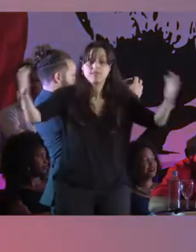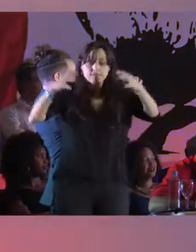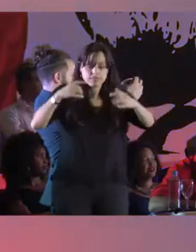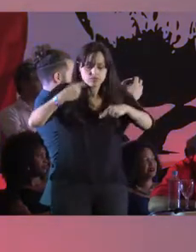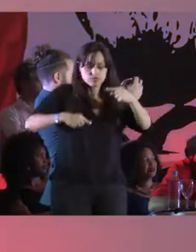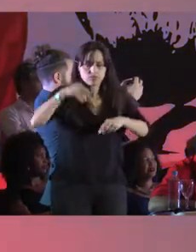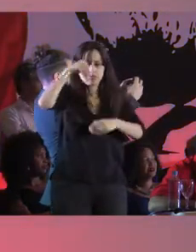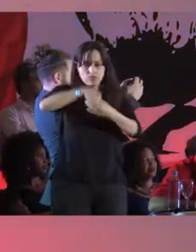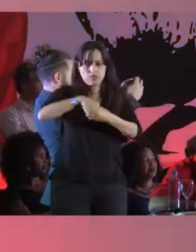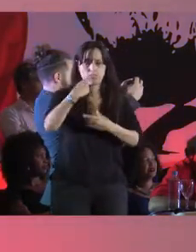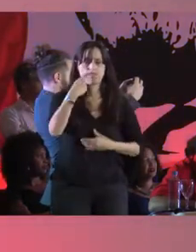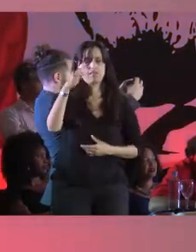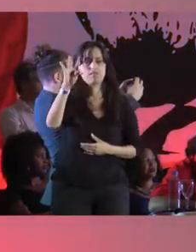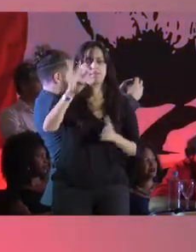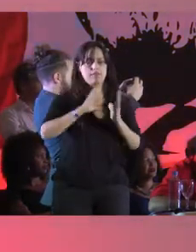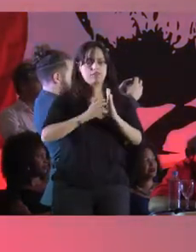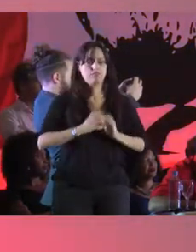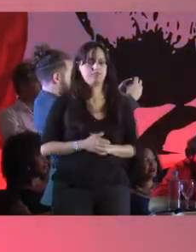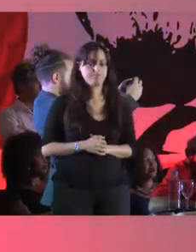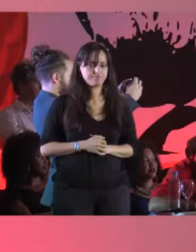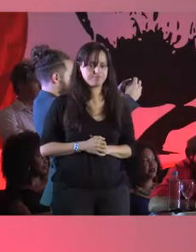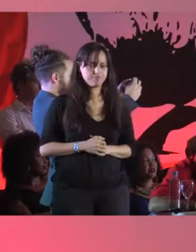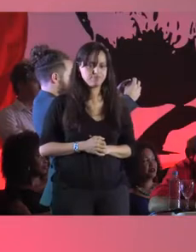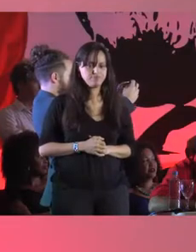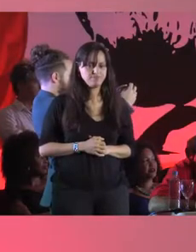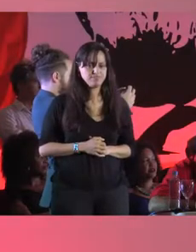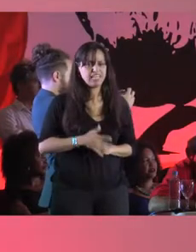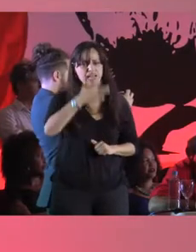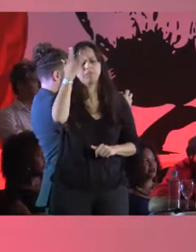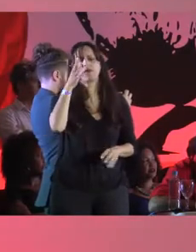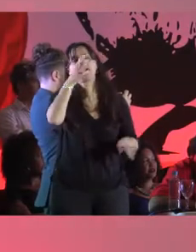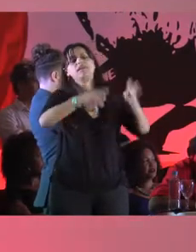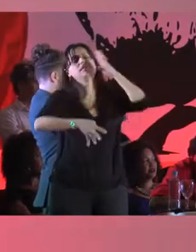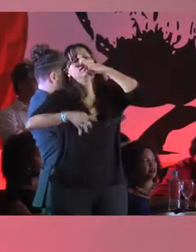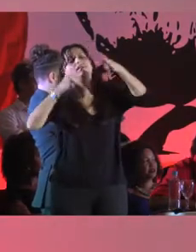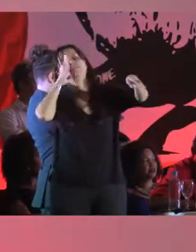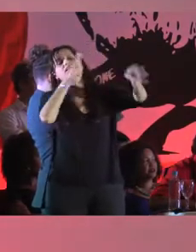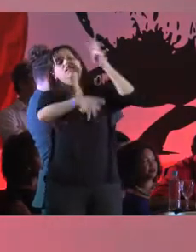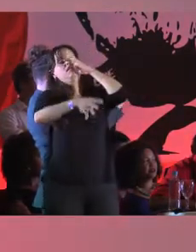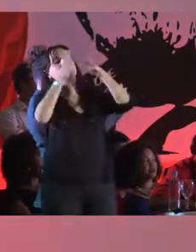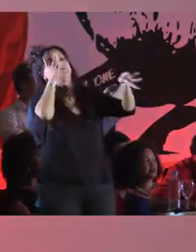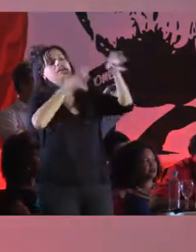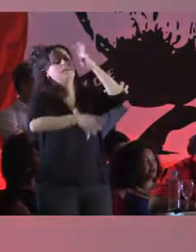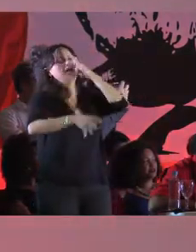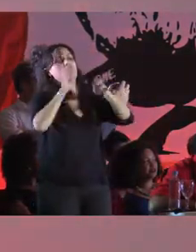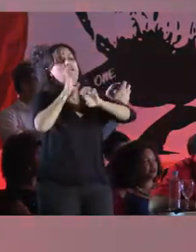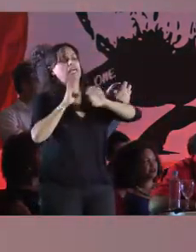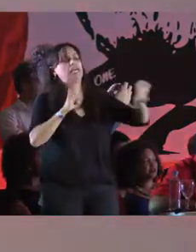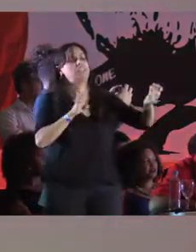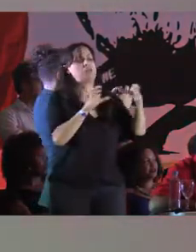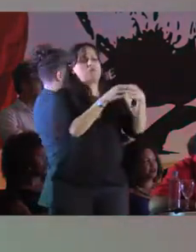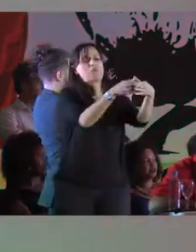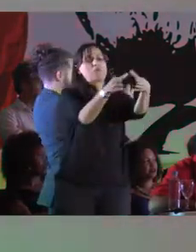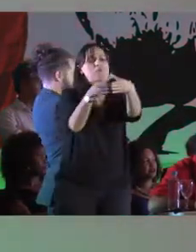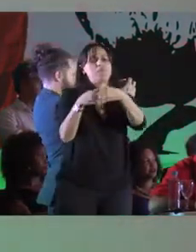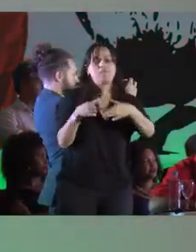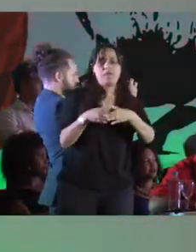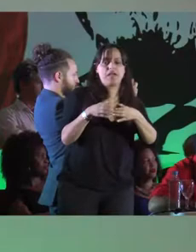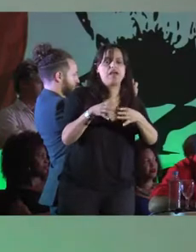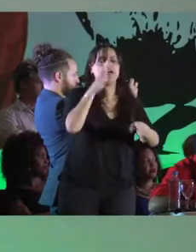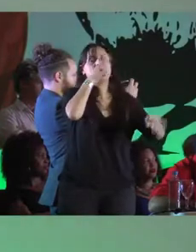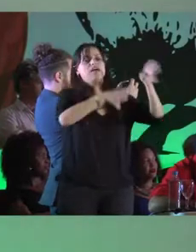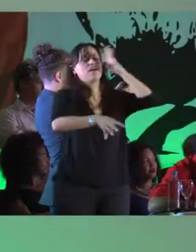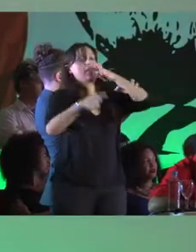PT. E não foram poucas as acusações que o PT era uma federação de esquerda, que o PT era um monte de grupelho, que o PT era não sei das